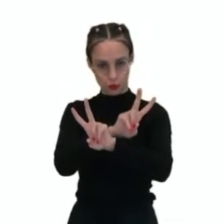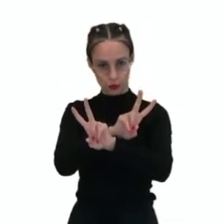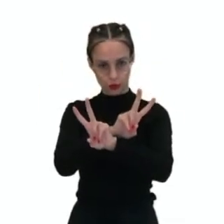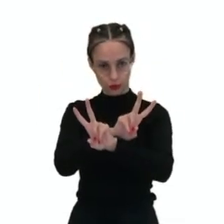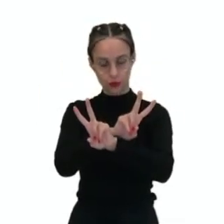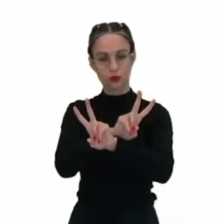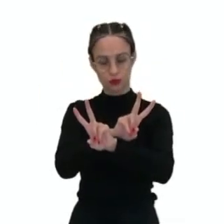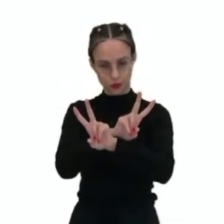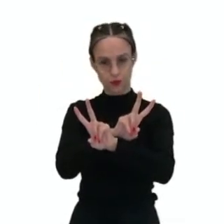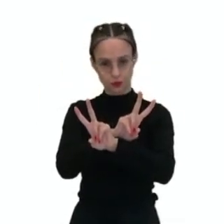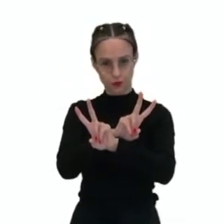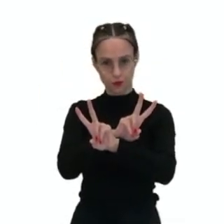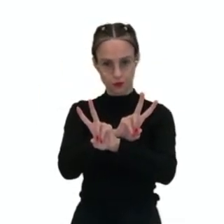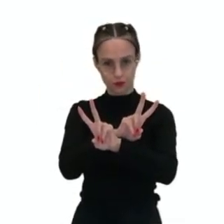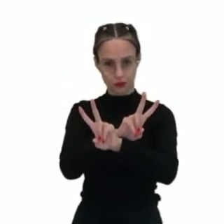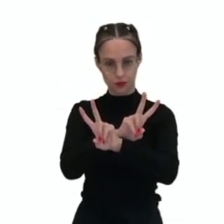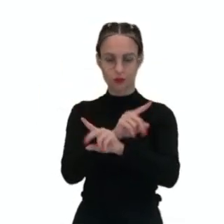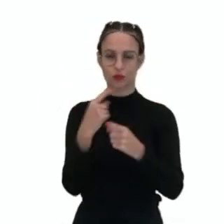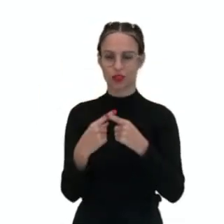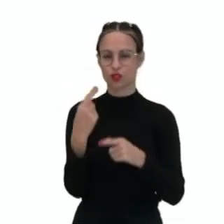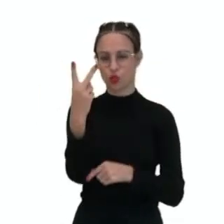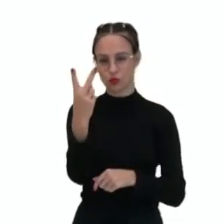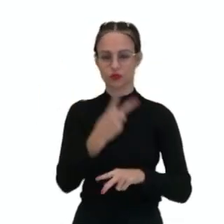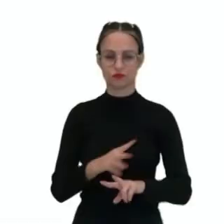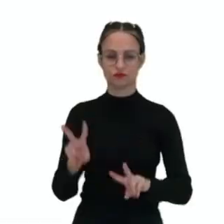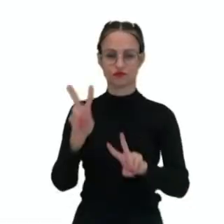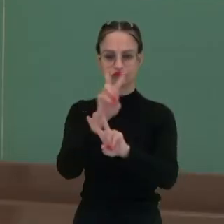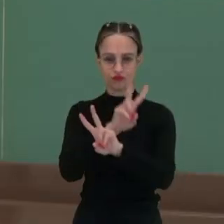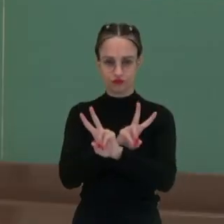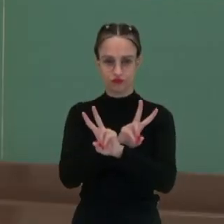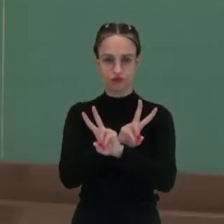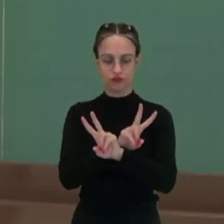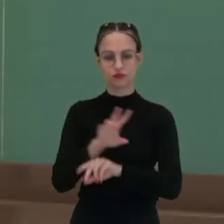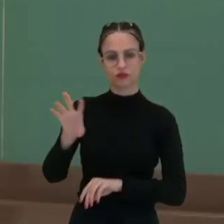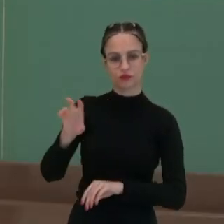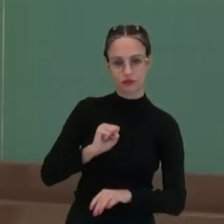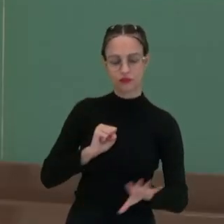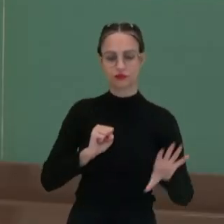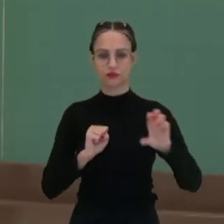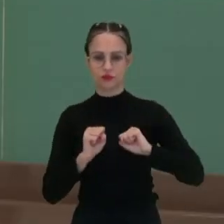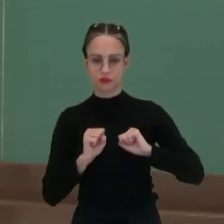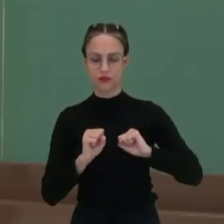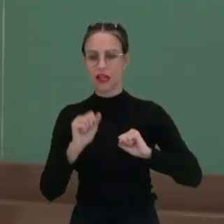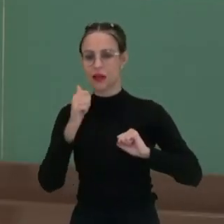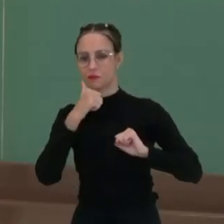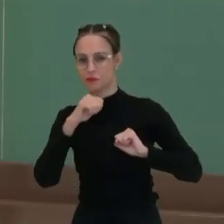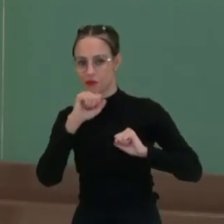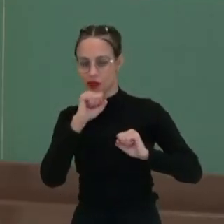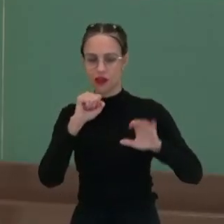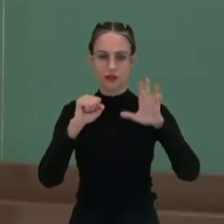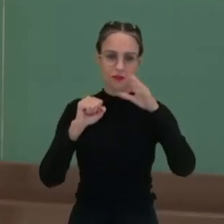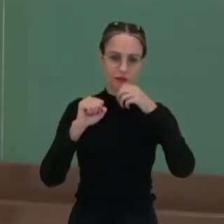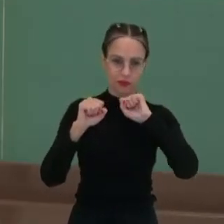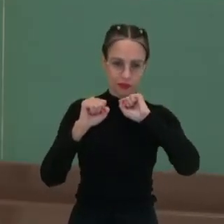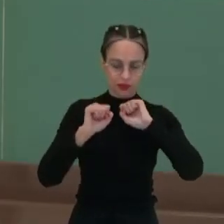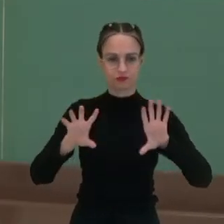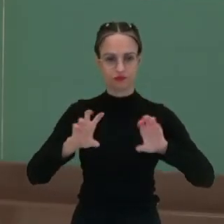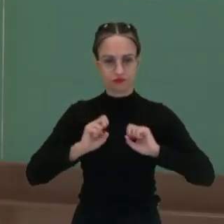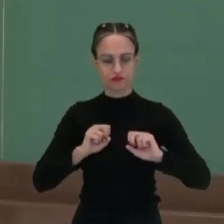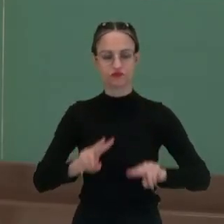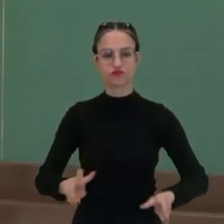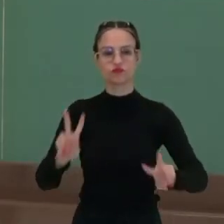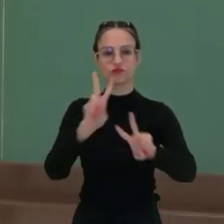esse X, porque são duplos, né? A gente vem um do pai e um da mãe. E aí aqui, se a